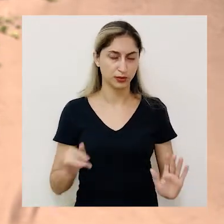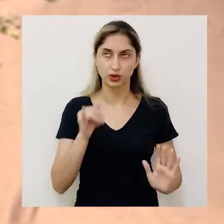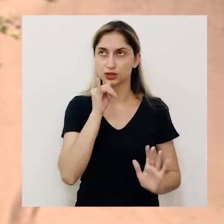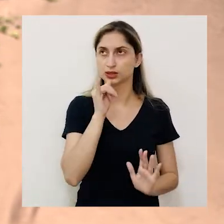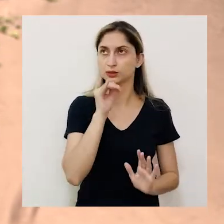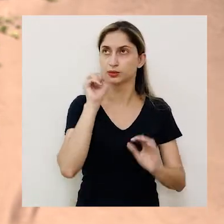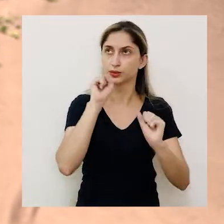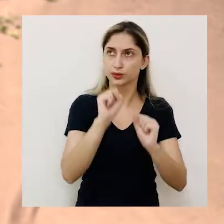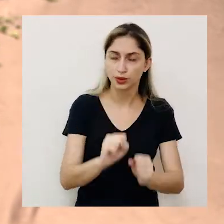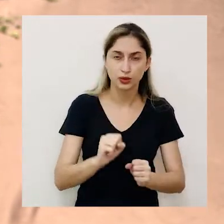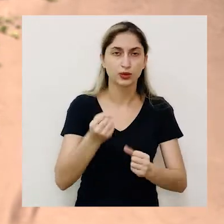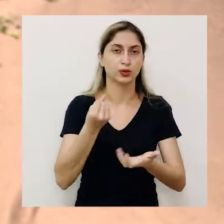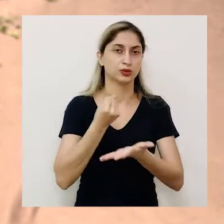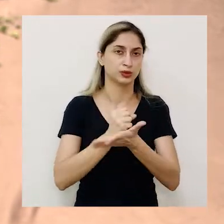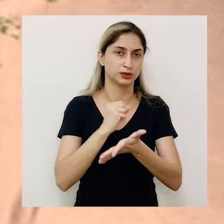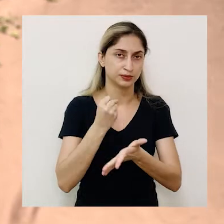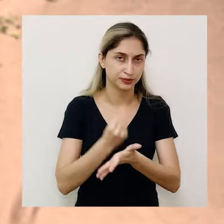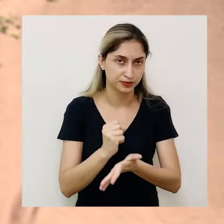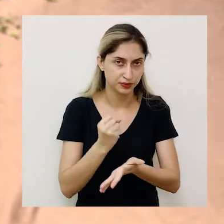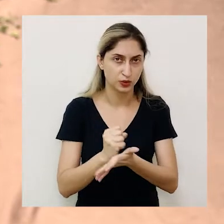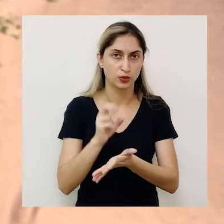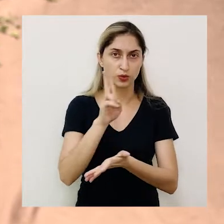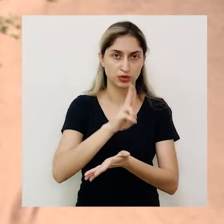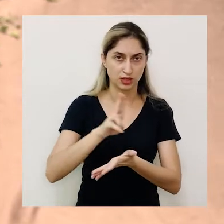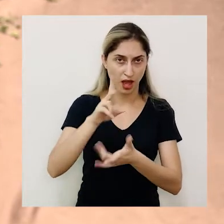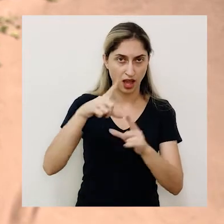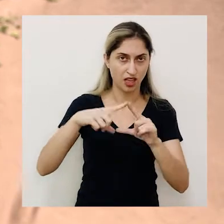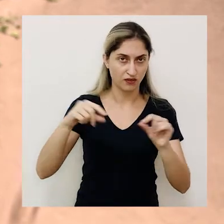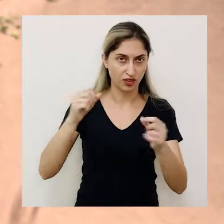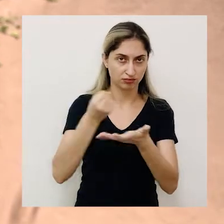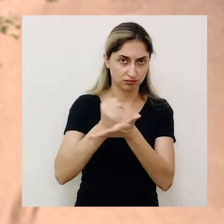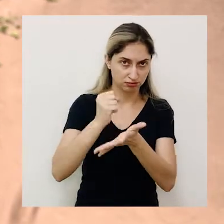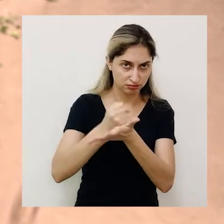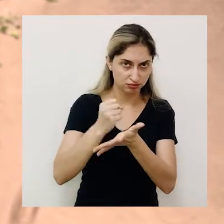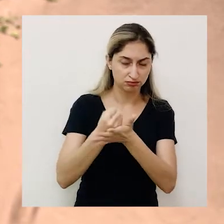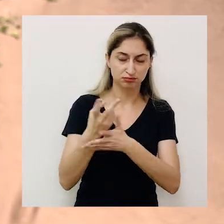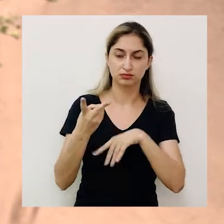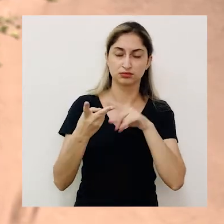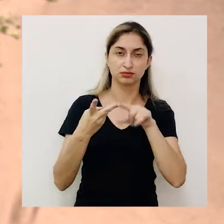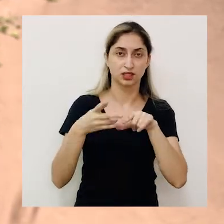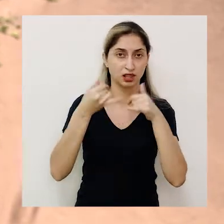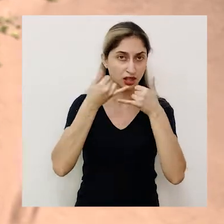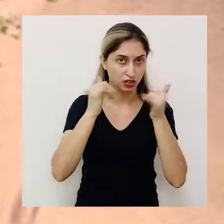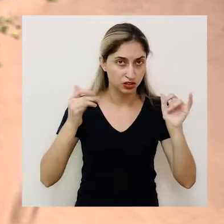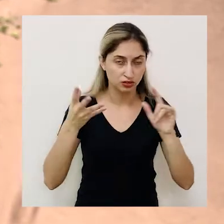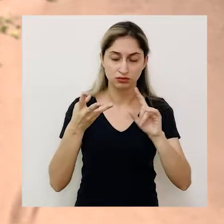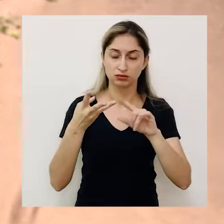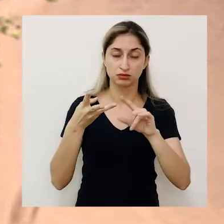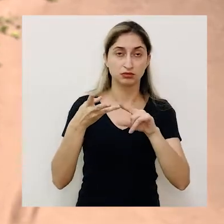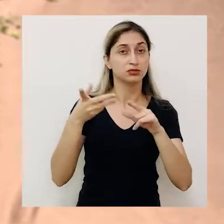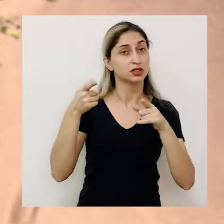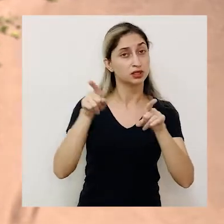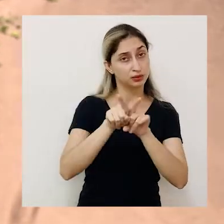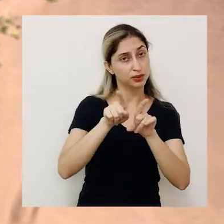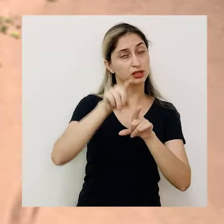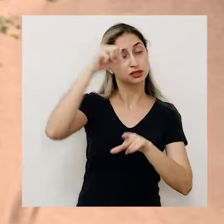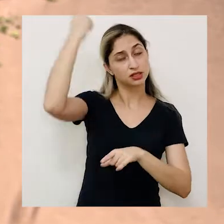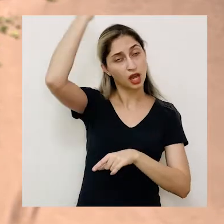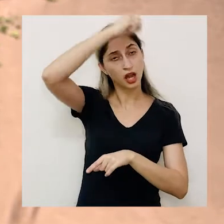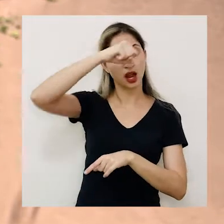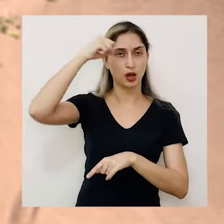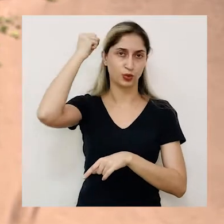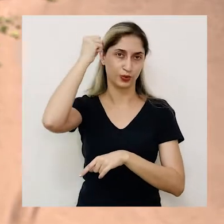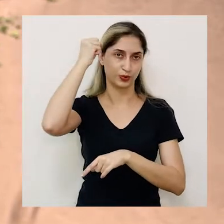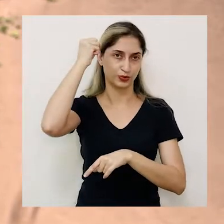ela no sentido terapêutico, no sentido fitoenergético e também no sentido sagrado, E eu acho que a